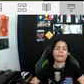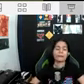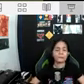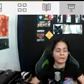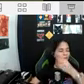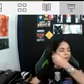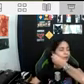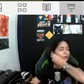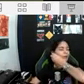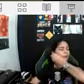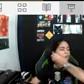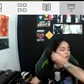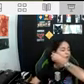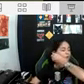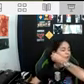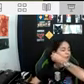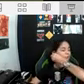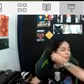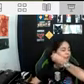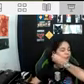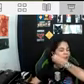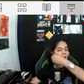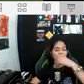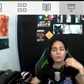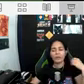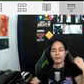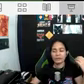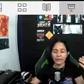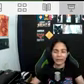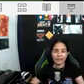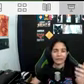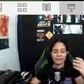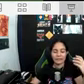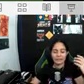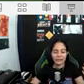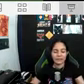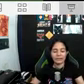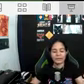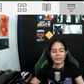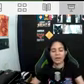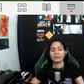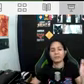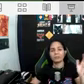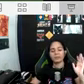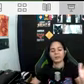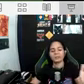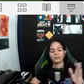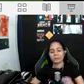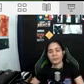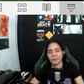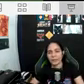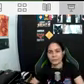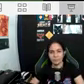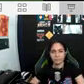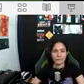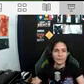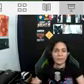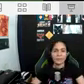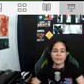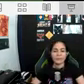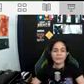isso. Seja focado, né? Trabalhe já na quantidade necessária de dados para o seu